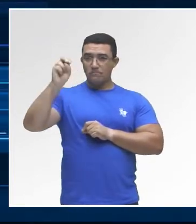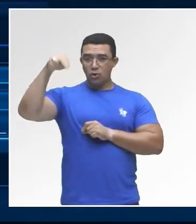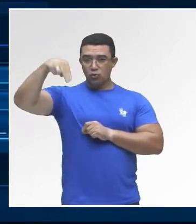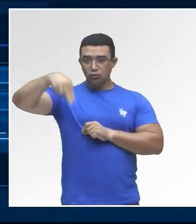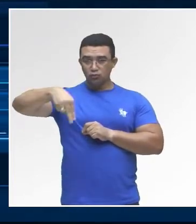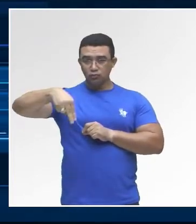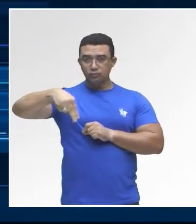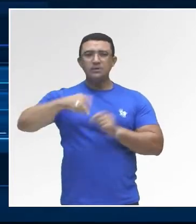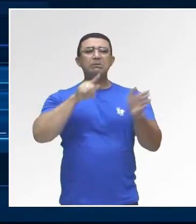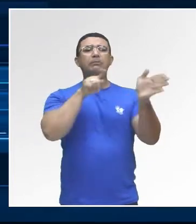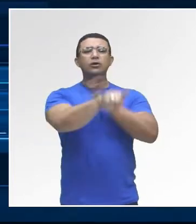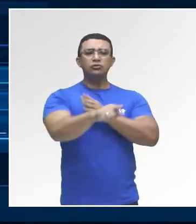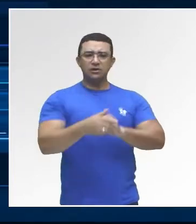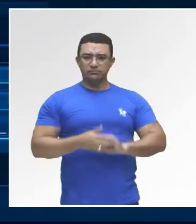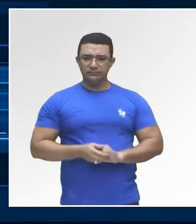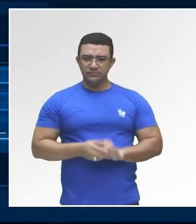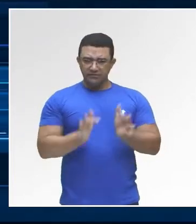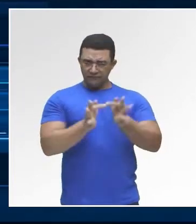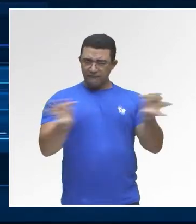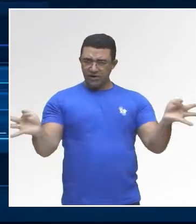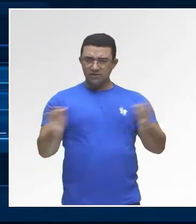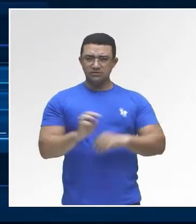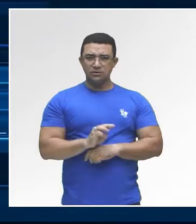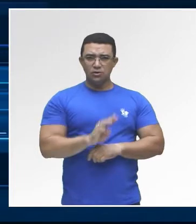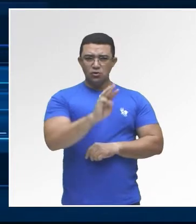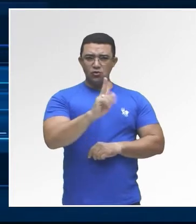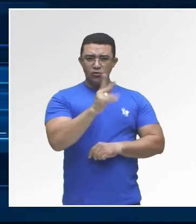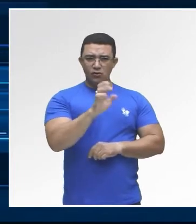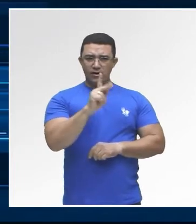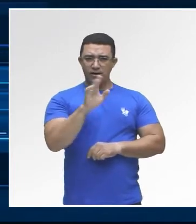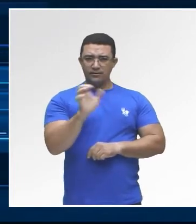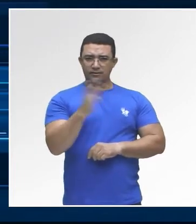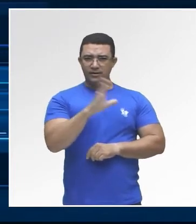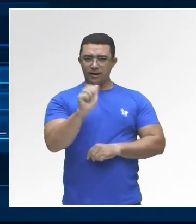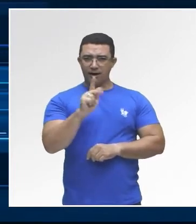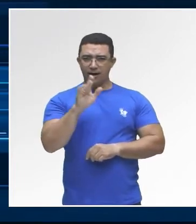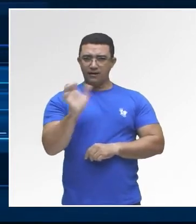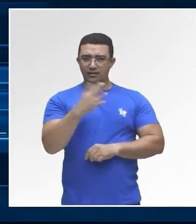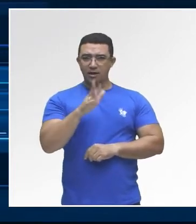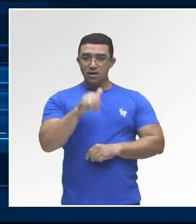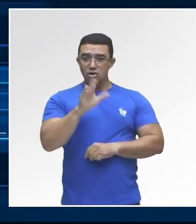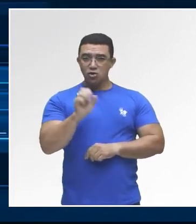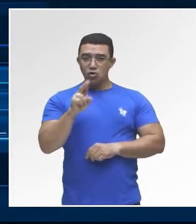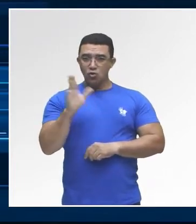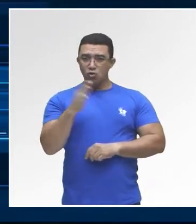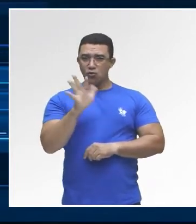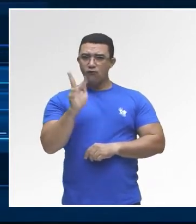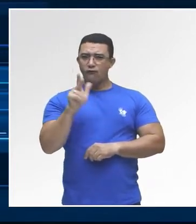a seguinte questão. Aqui, ó. Where are you from, Solomon?